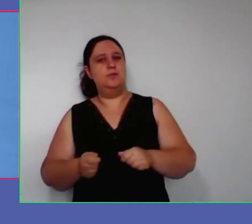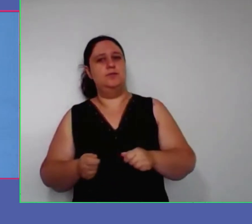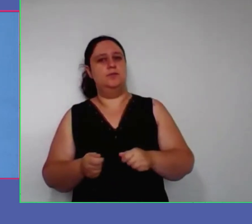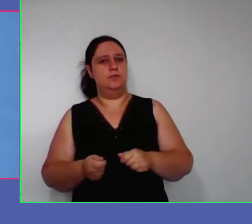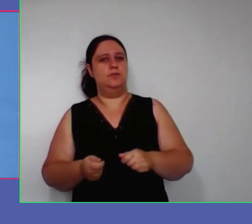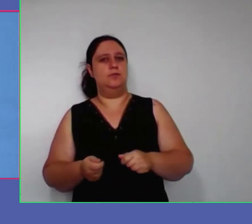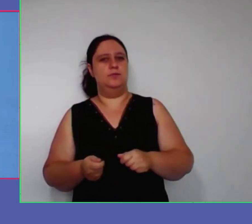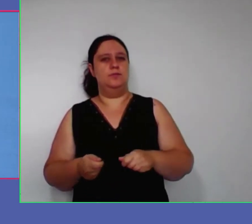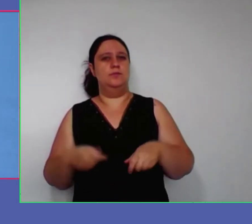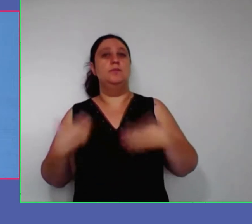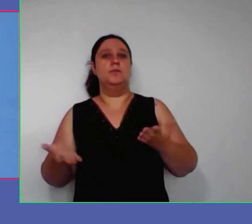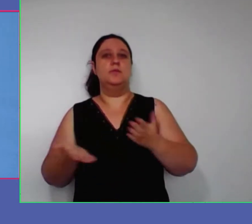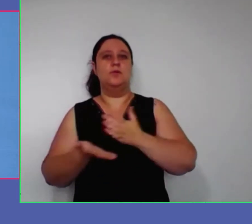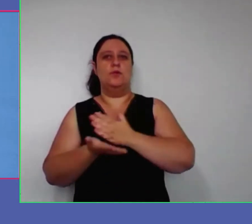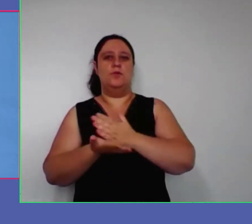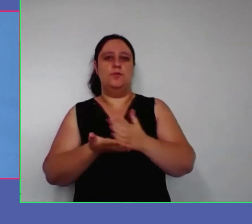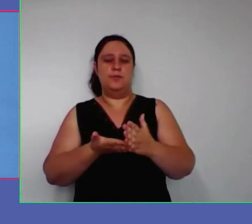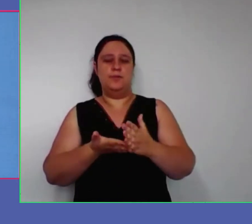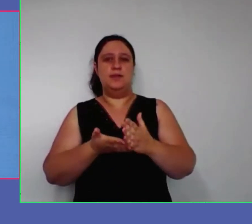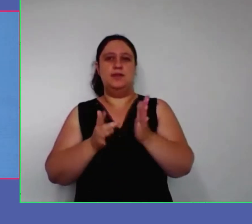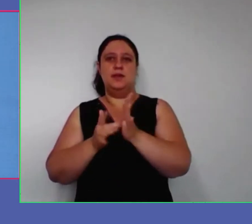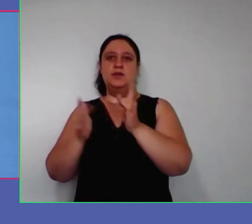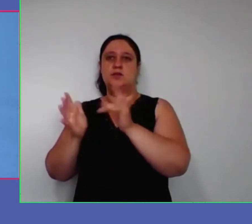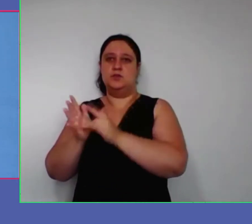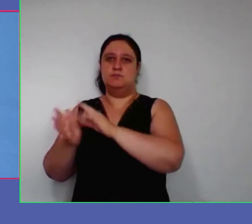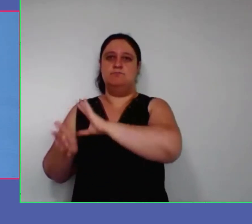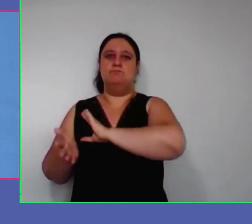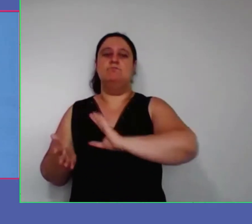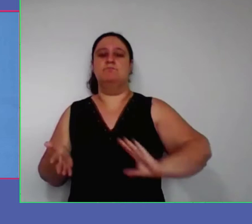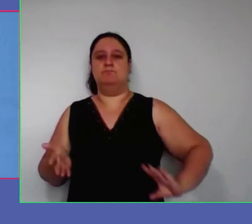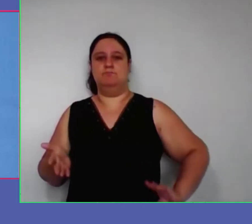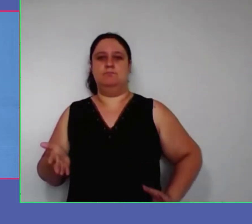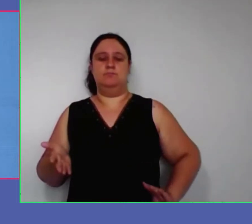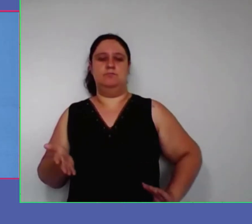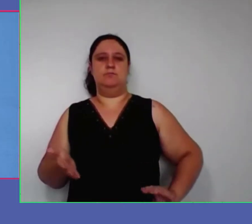introduzir Jesus Cristo para o povo de Israel.